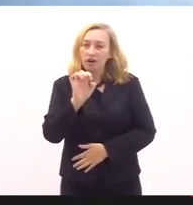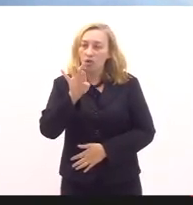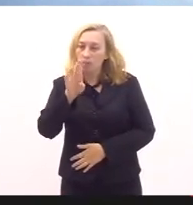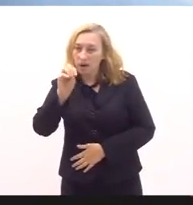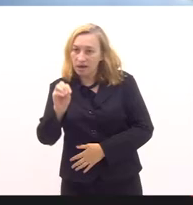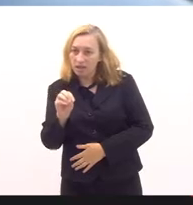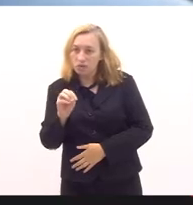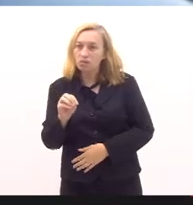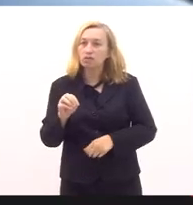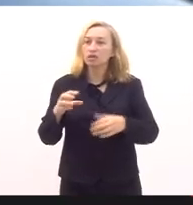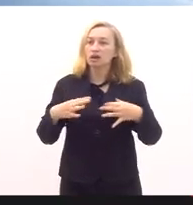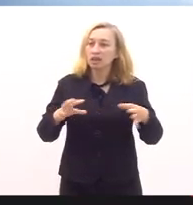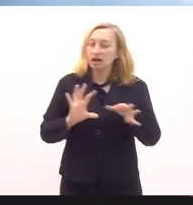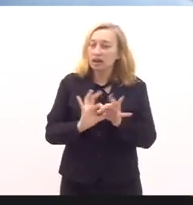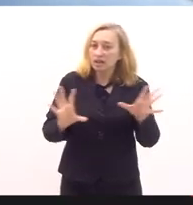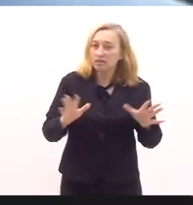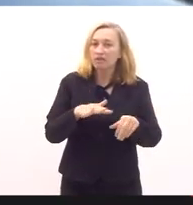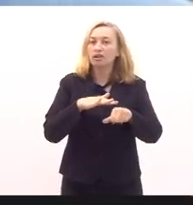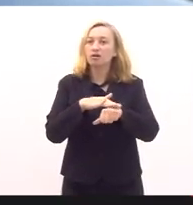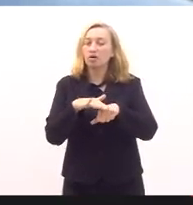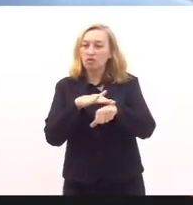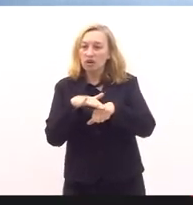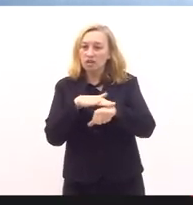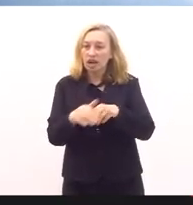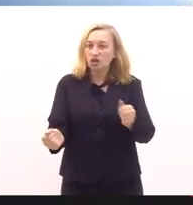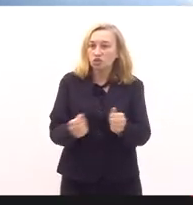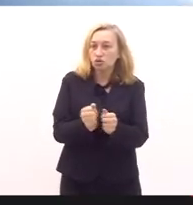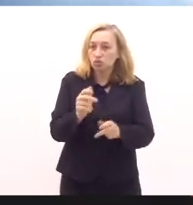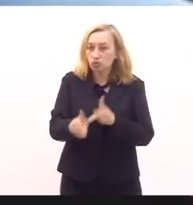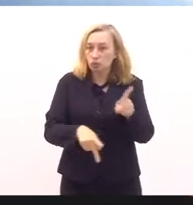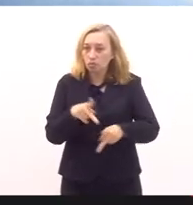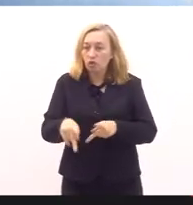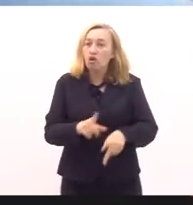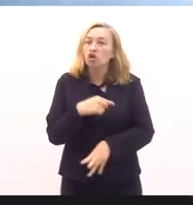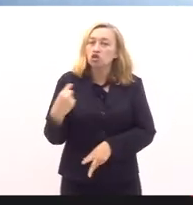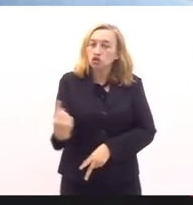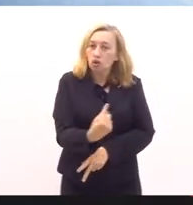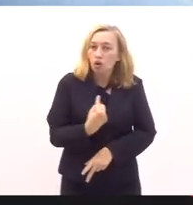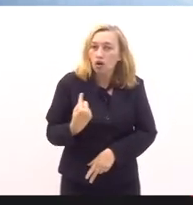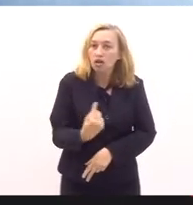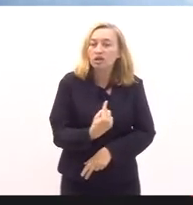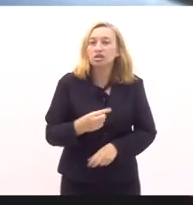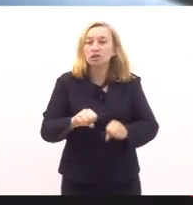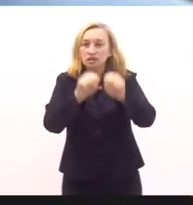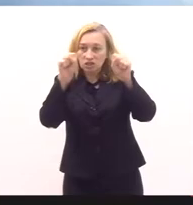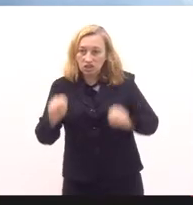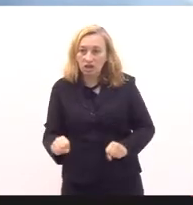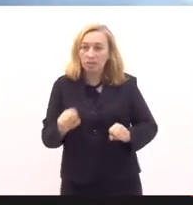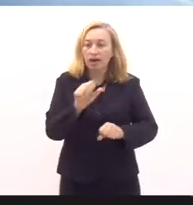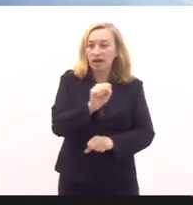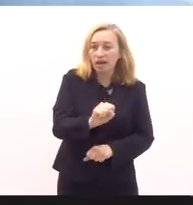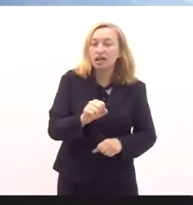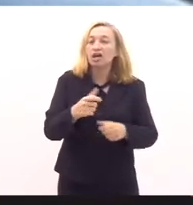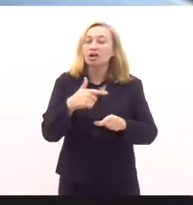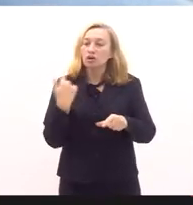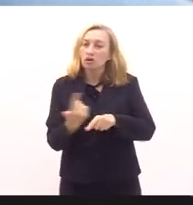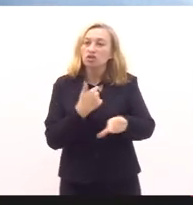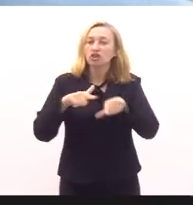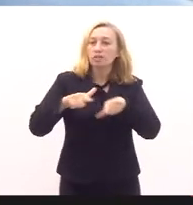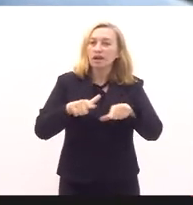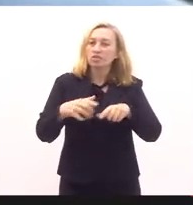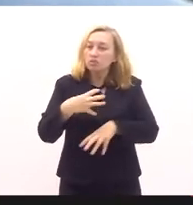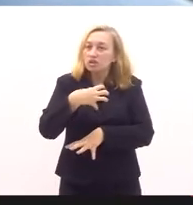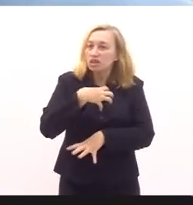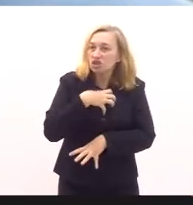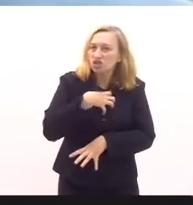para conversar, está ajudando, está junto do povo. Nós, através do Sistema S, estamos trabalhando nesse